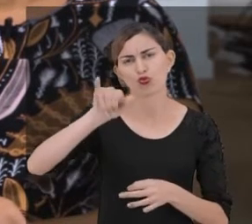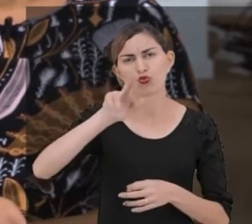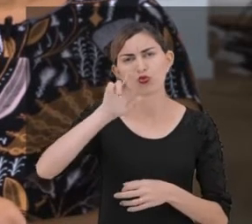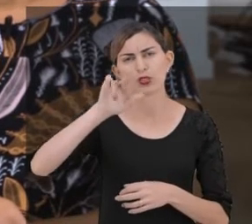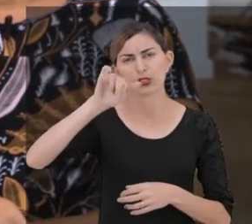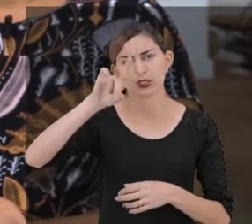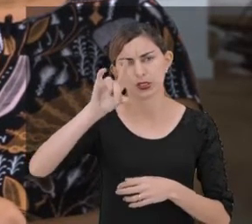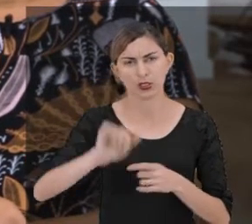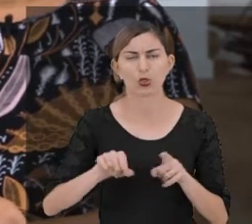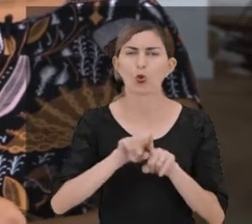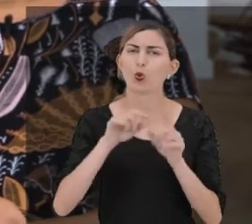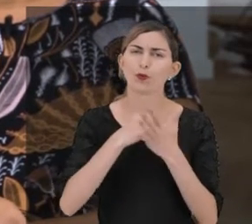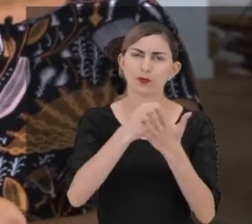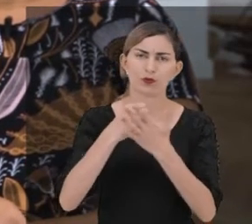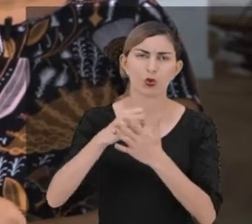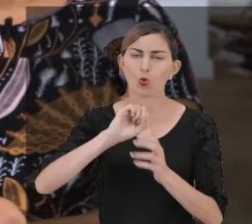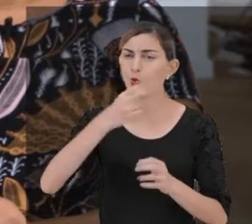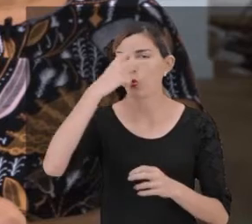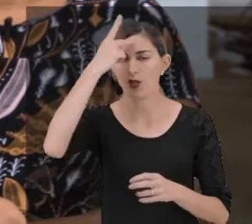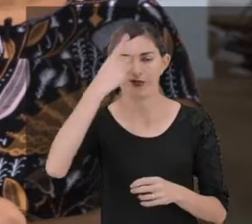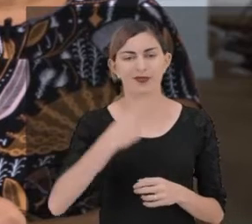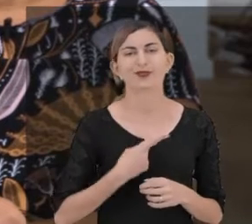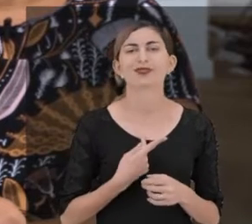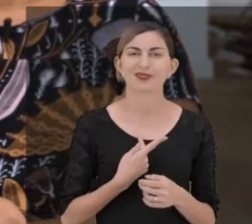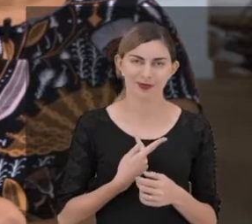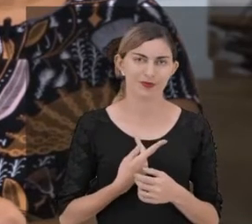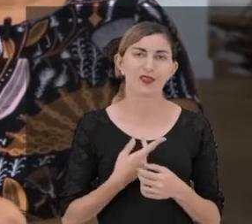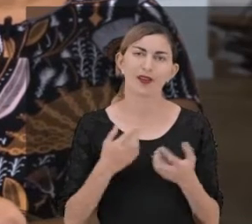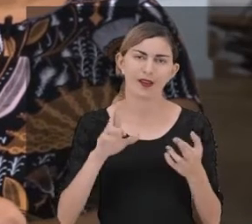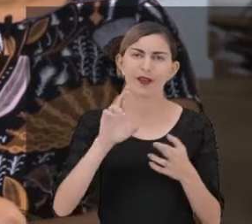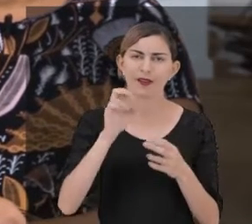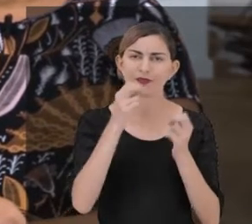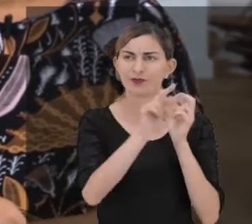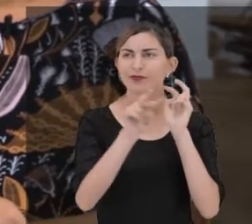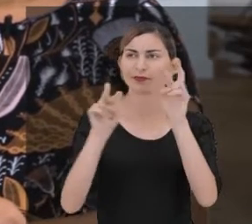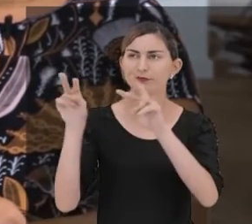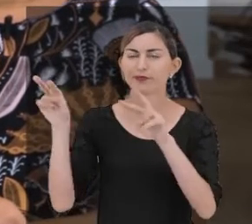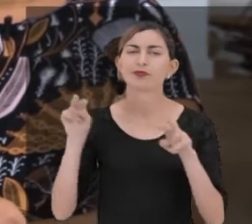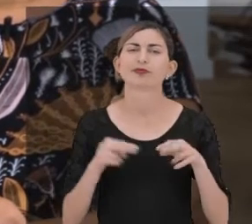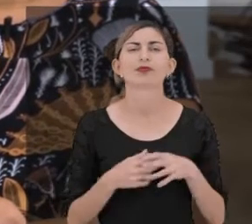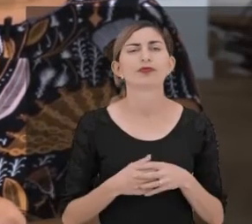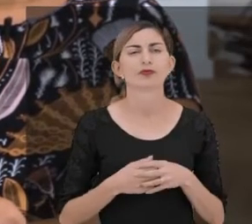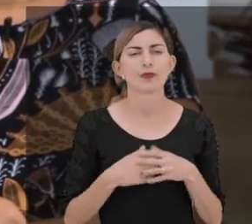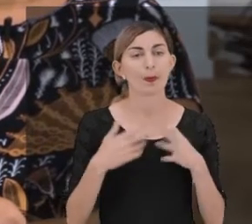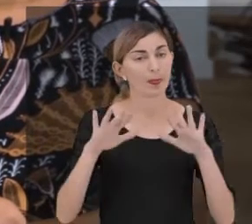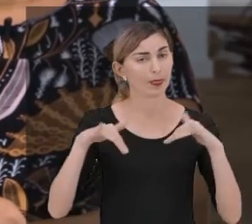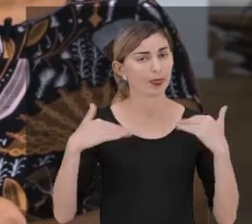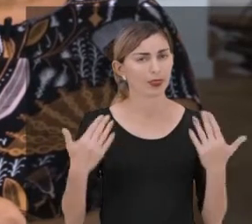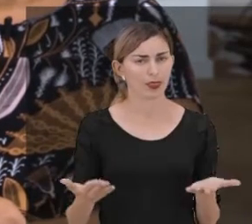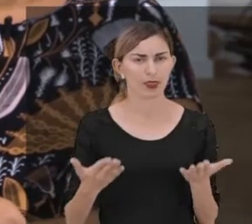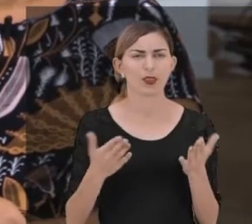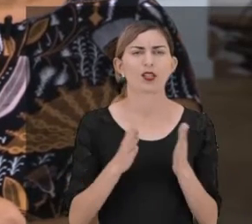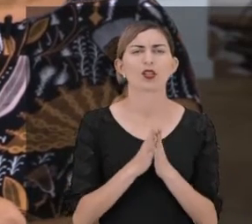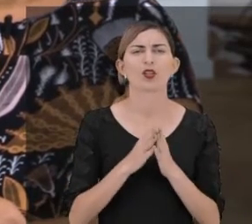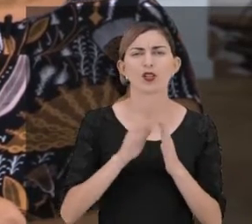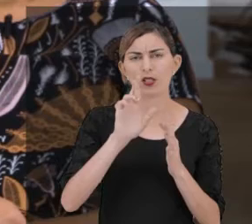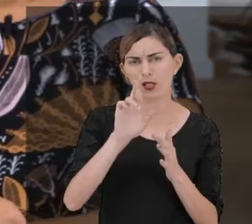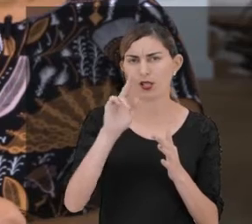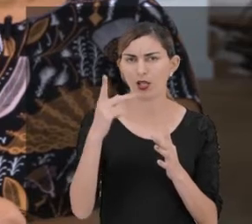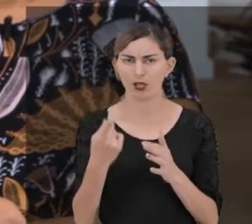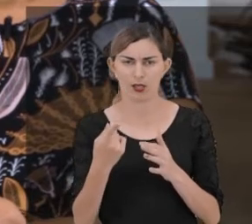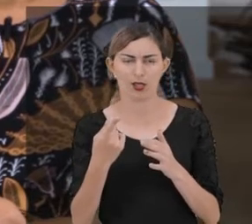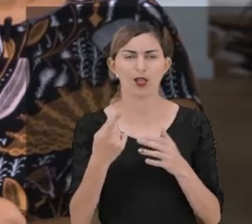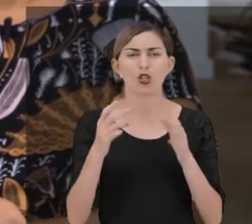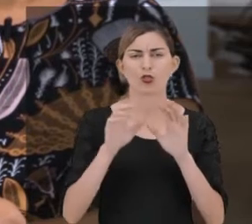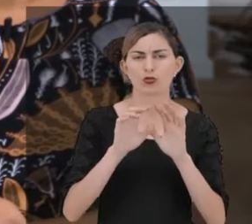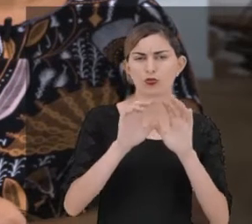até mesmo de cooperados e autônomos, que essa é uma realidade que hoje está no país. Então, os analistas de recursos